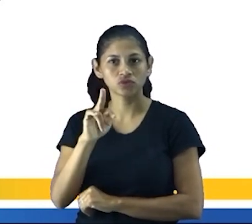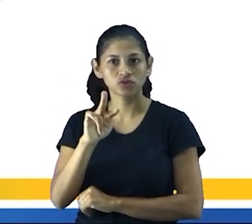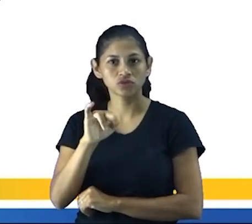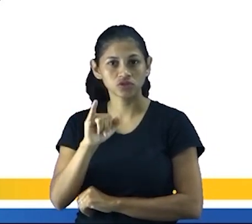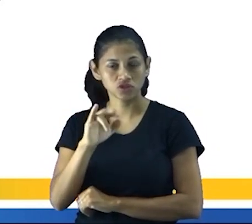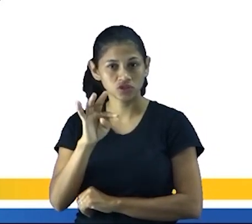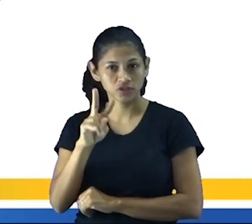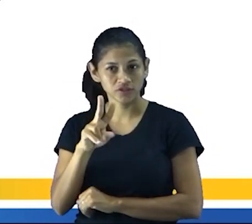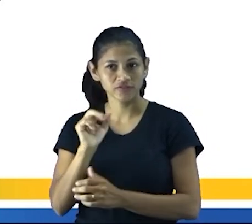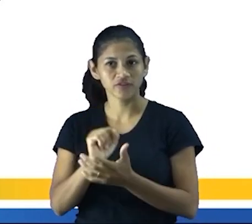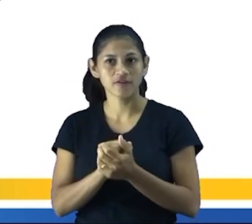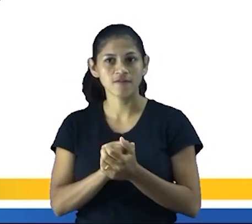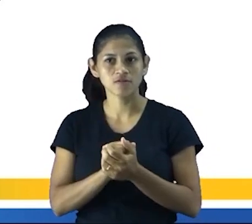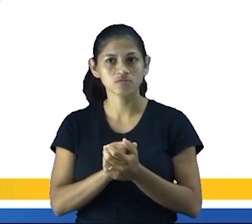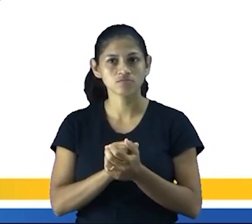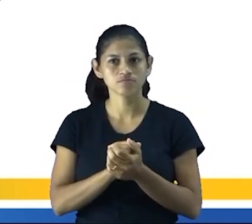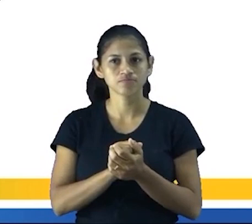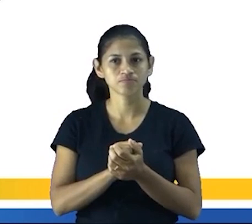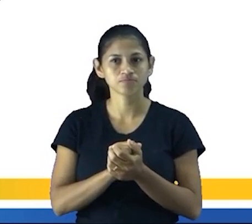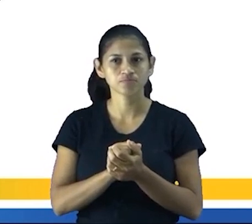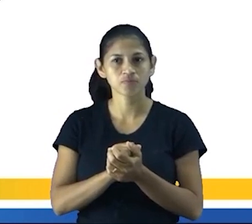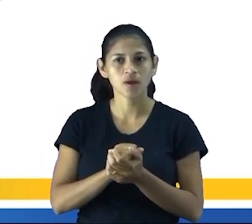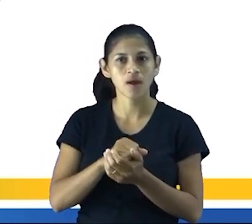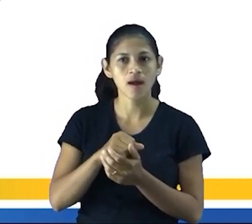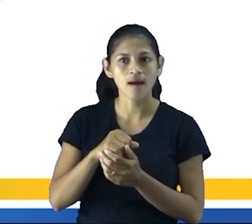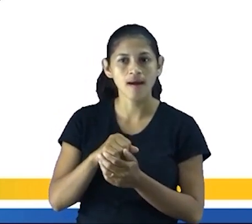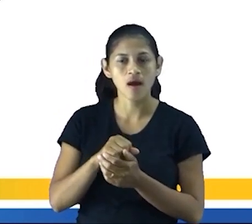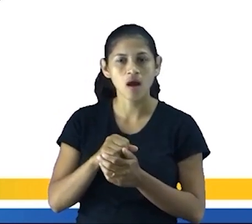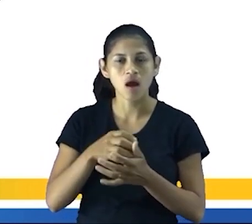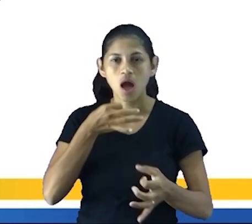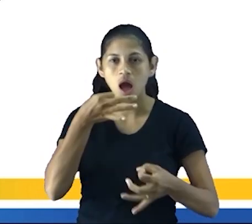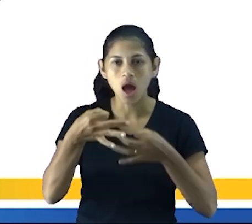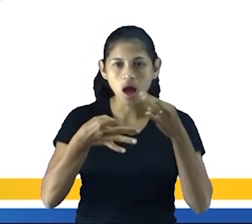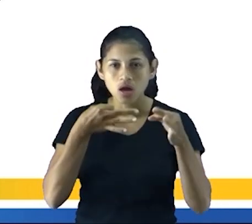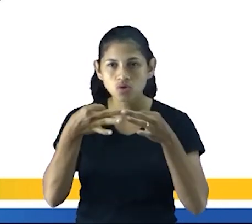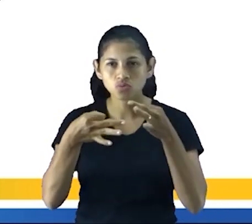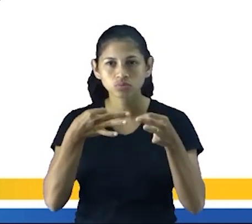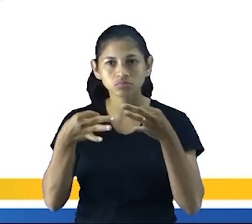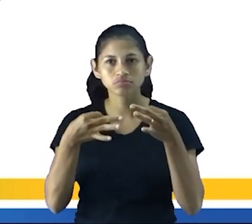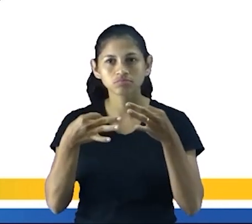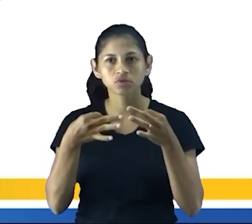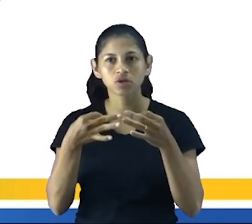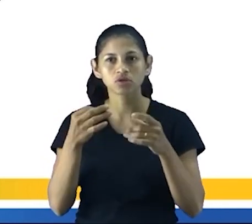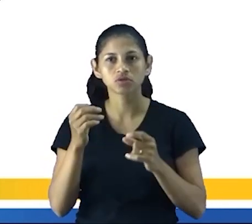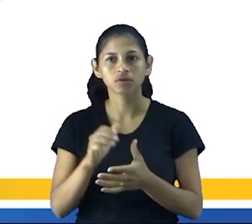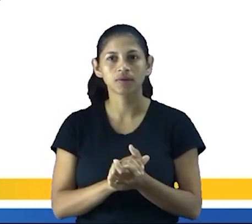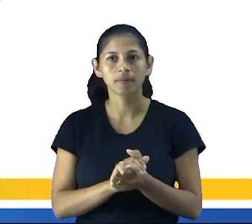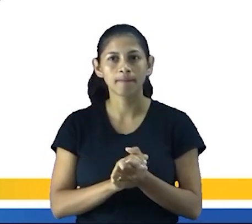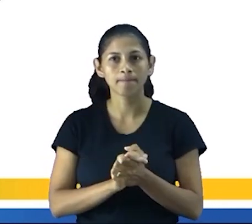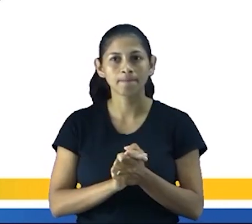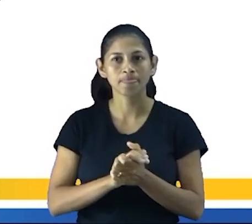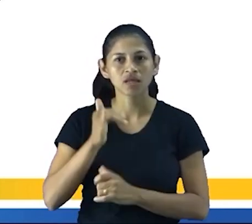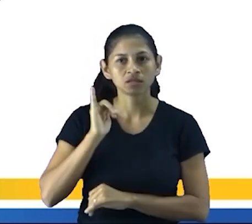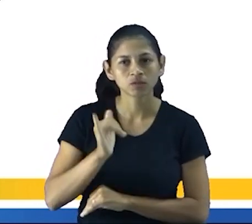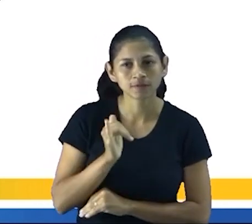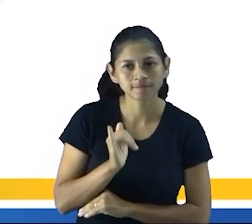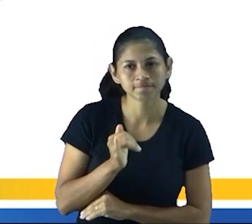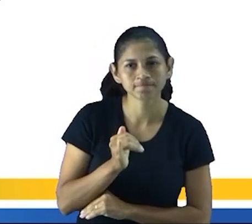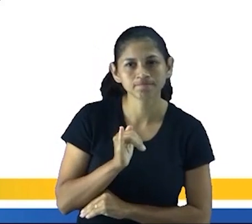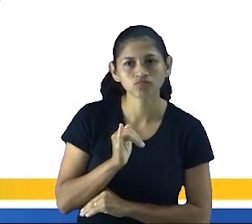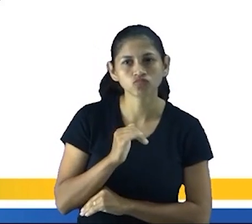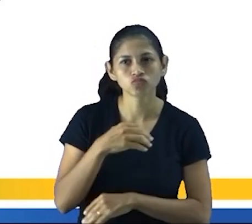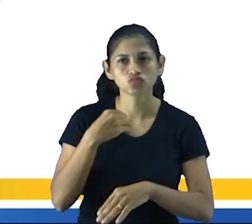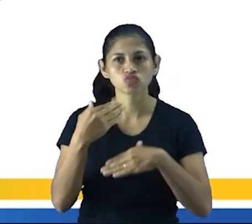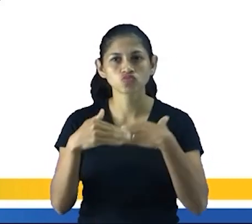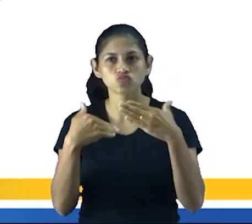do organizador do livro, a argumentativa, pelo uso de adjetivos sobre o livro, narrativa, construída